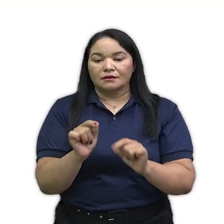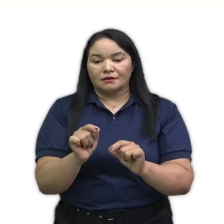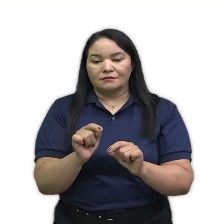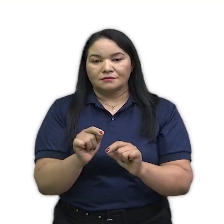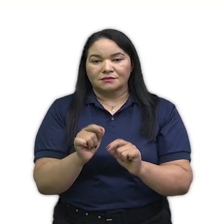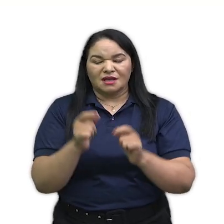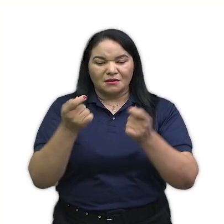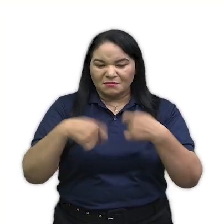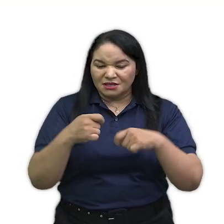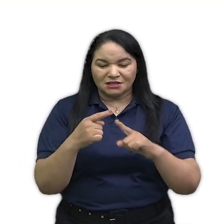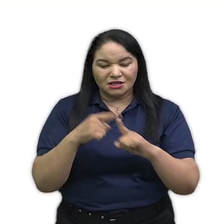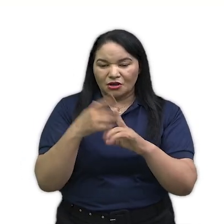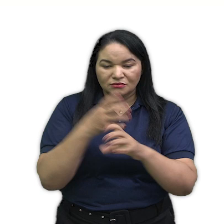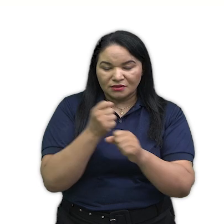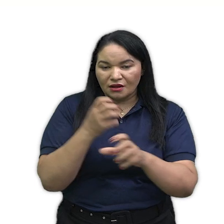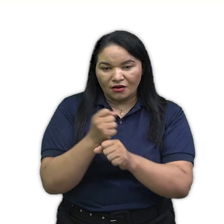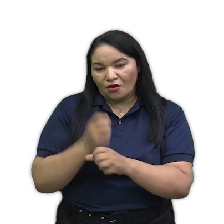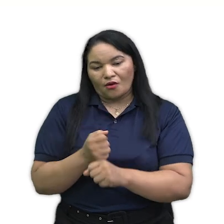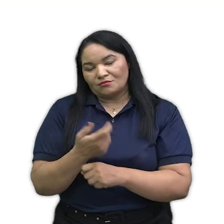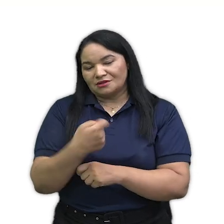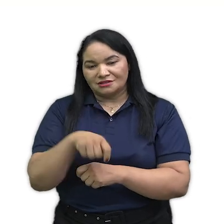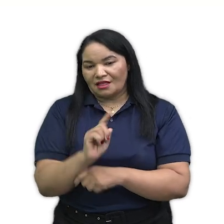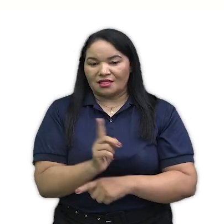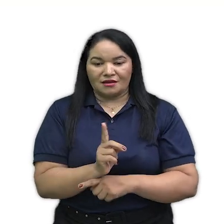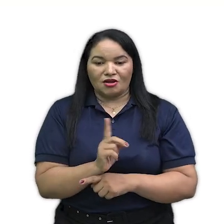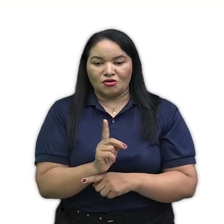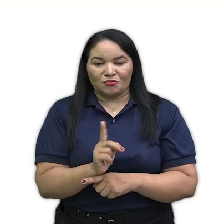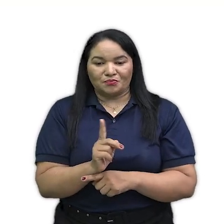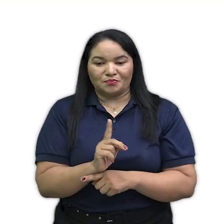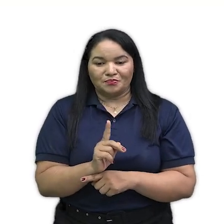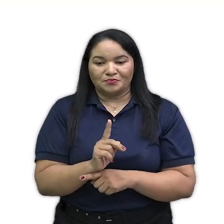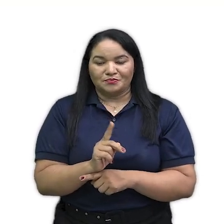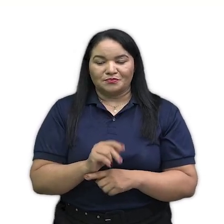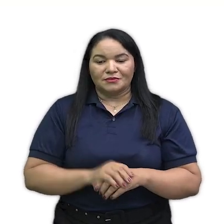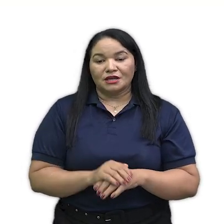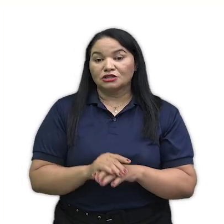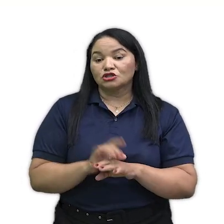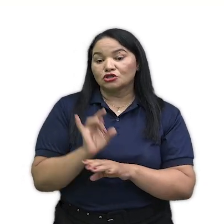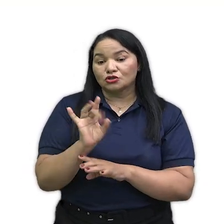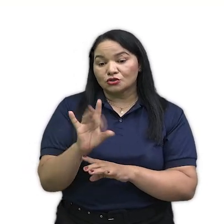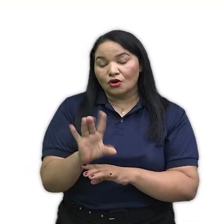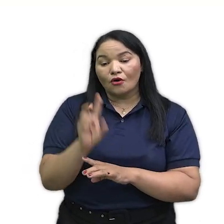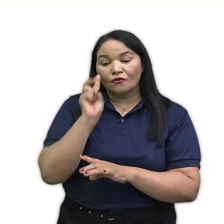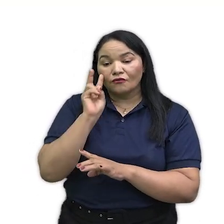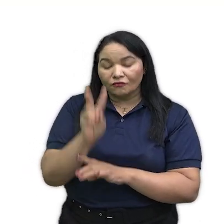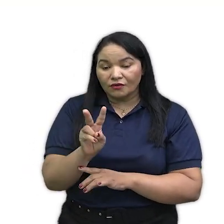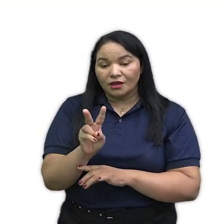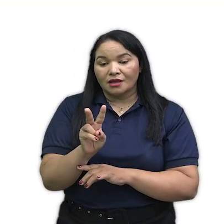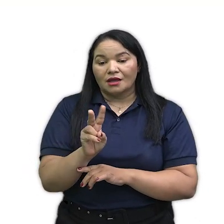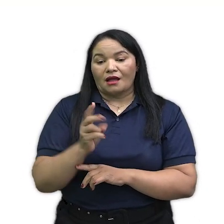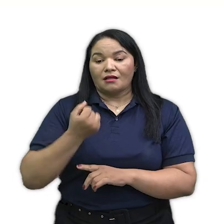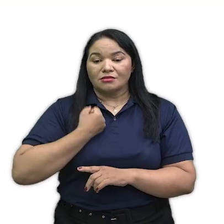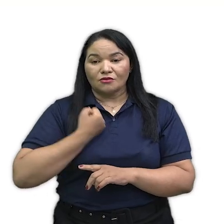há a necessidade de realizar nenhum tipo de cálculo, tá bom? É só você ver aqui realmente